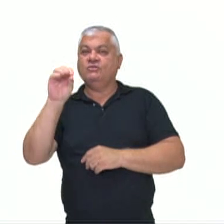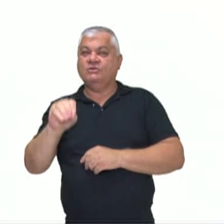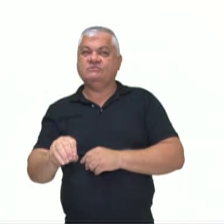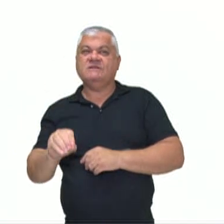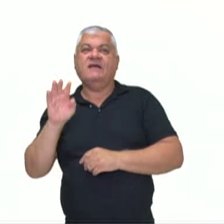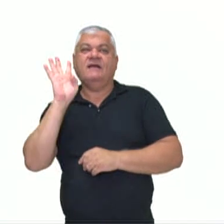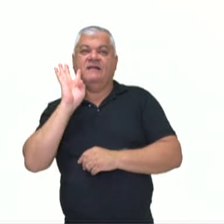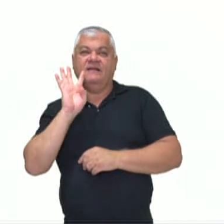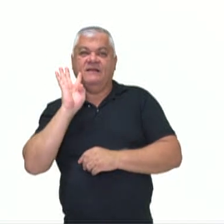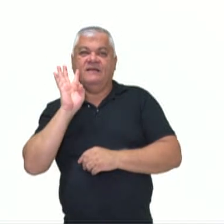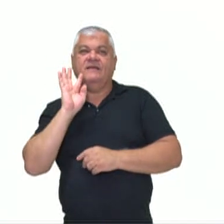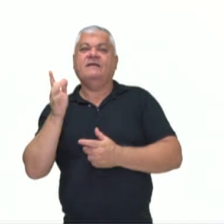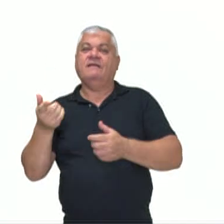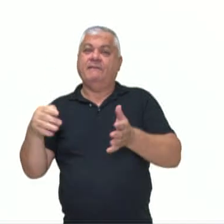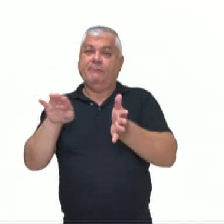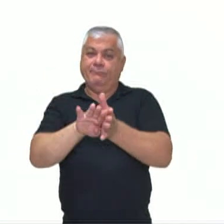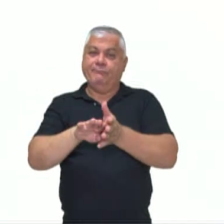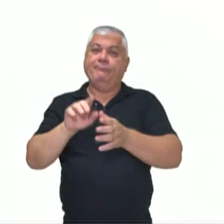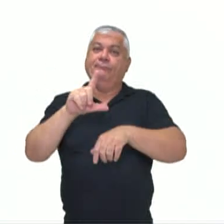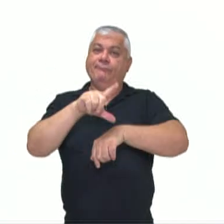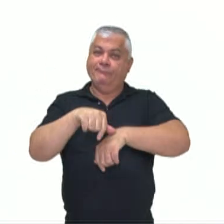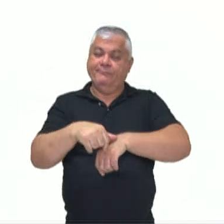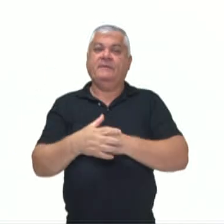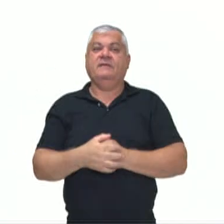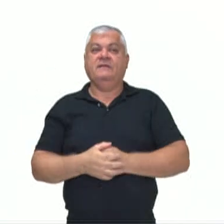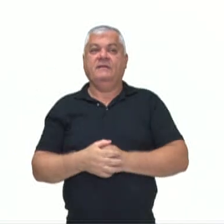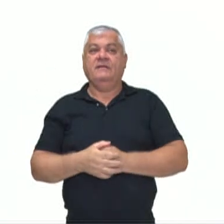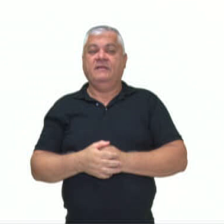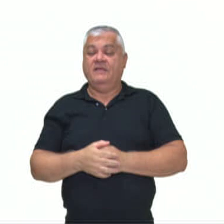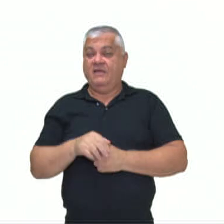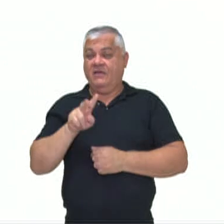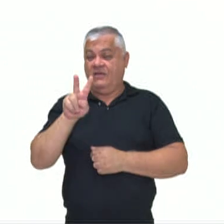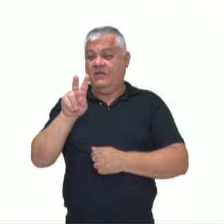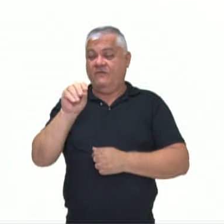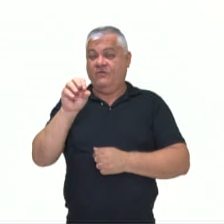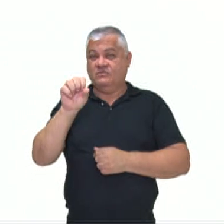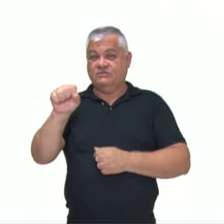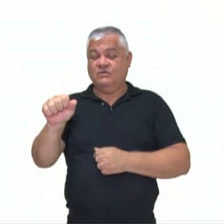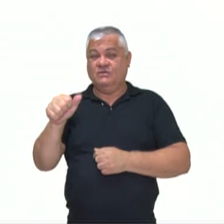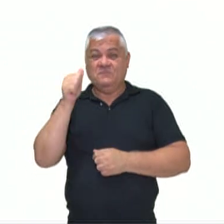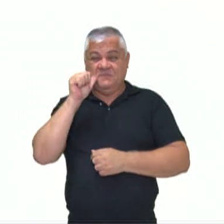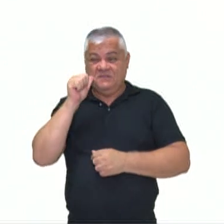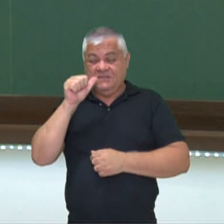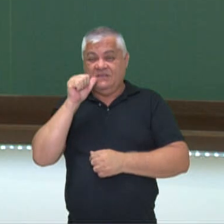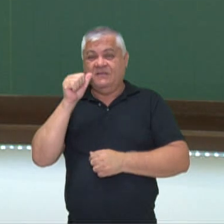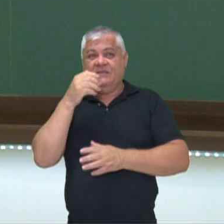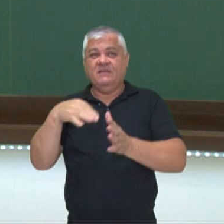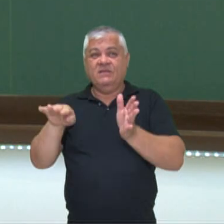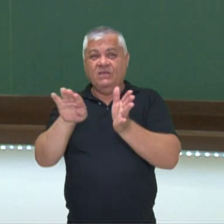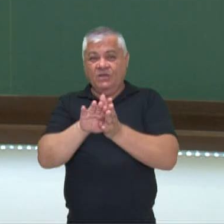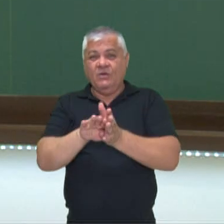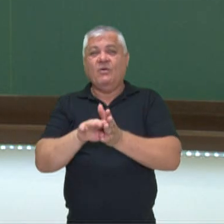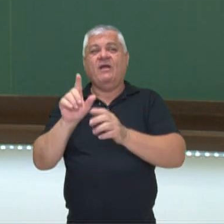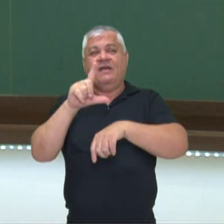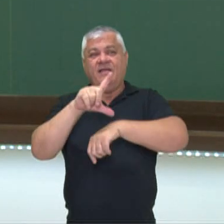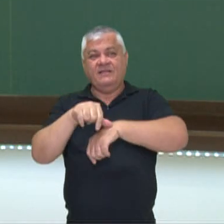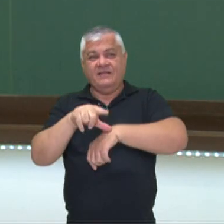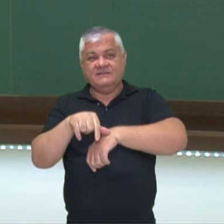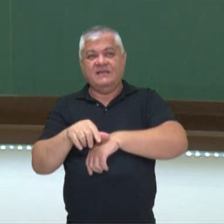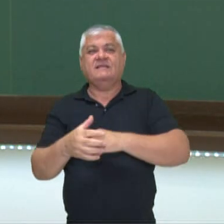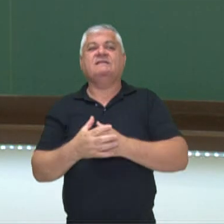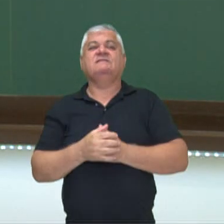legais, retrasados. Vosotras, legais, retrasadas. Aqui, desculpe, pessoal, é um O, tá? Era para ser um